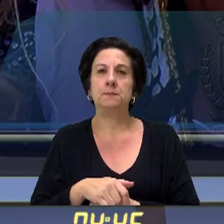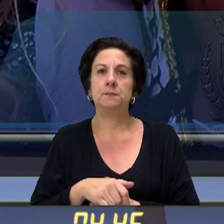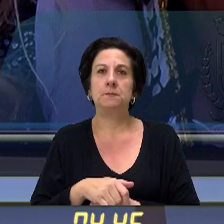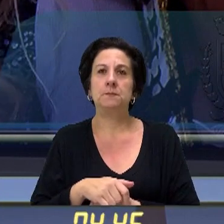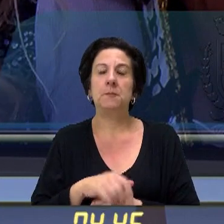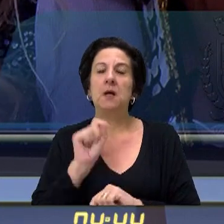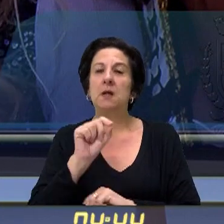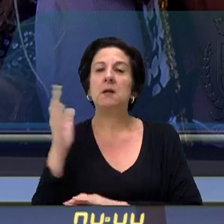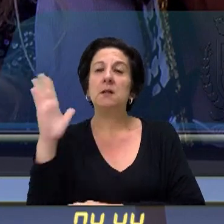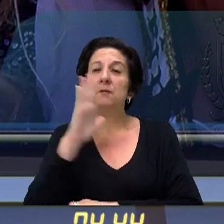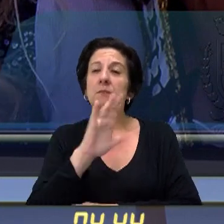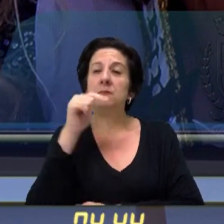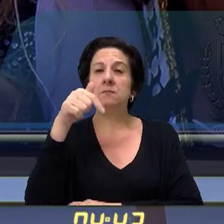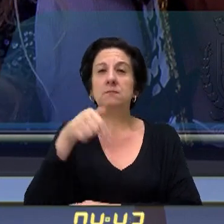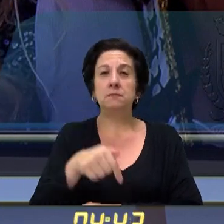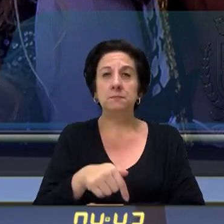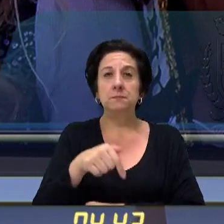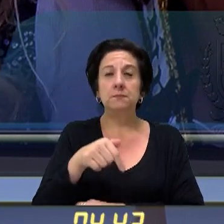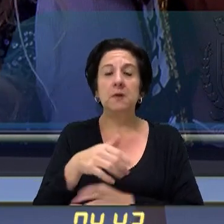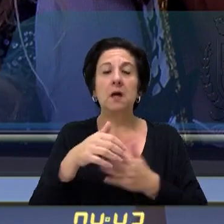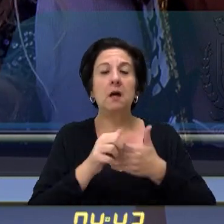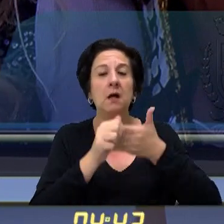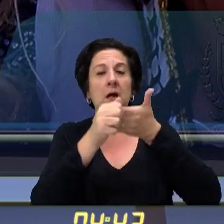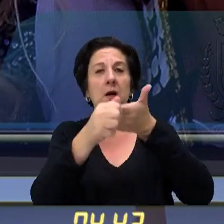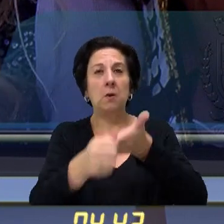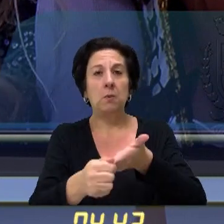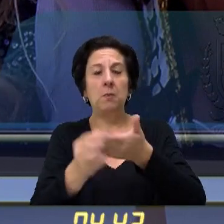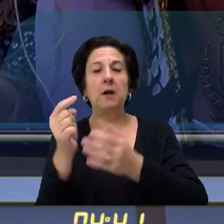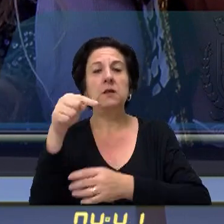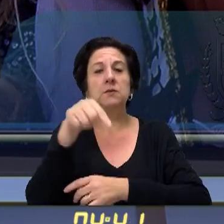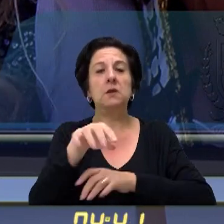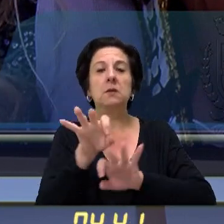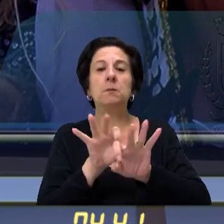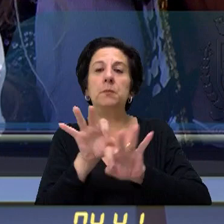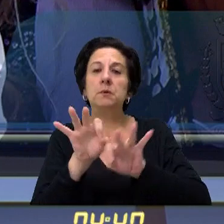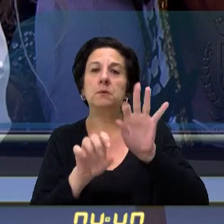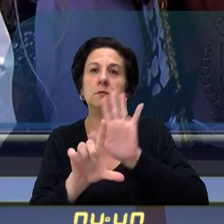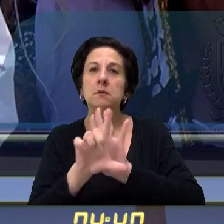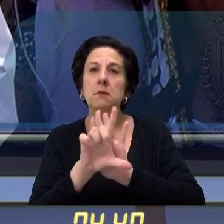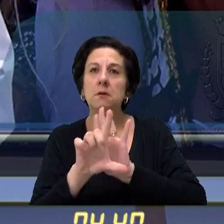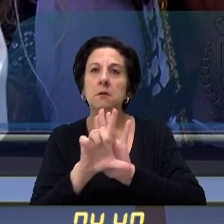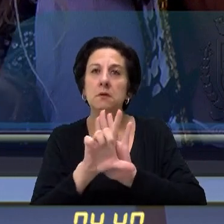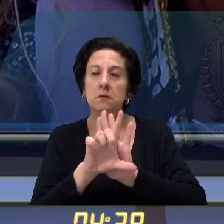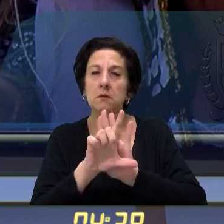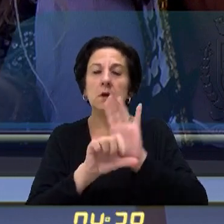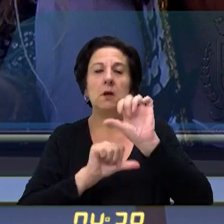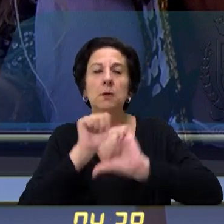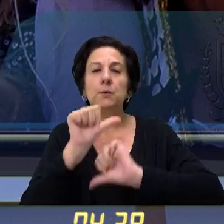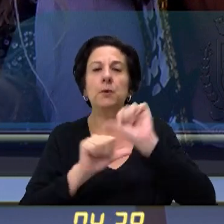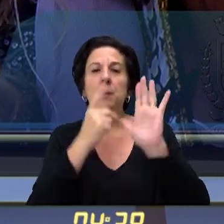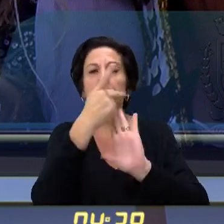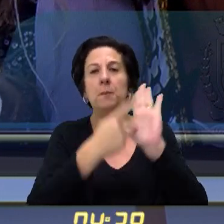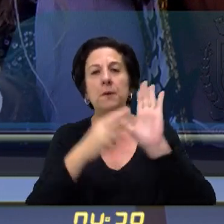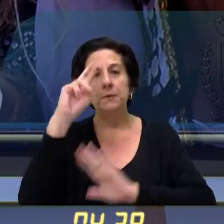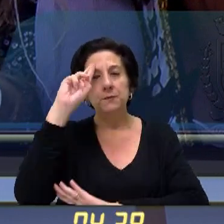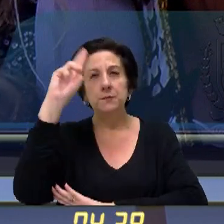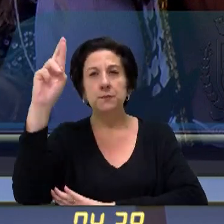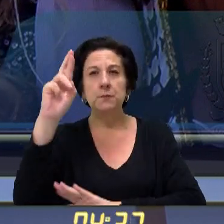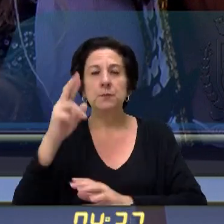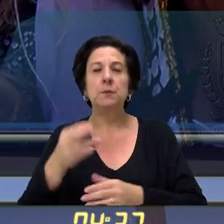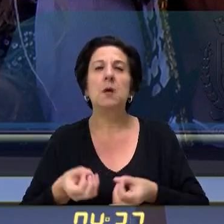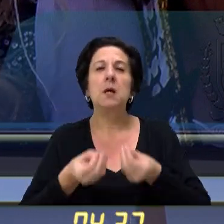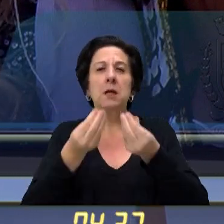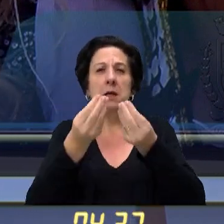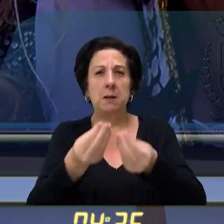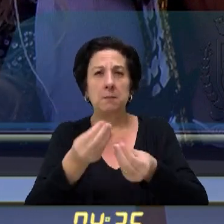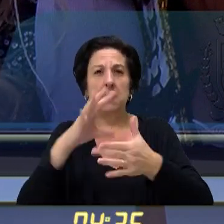que vem aqui acompanhar uma indicação do projeto de lei, alteração do plano diretor encaminhada pelo líder